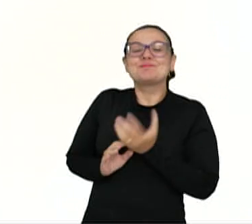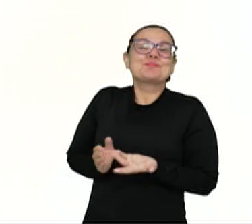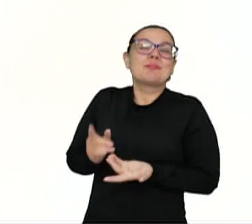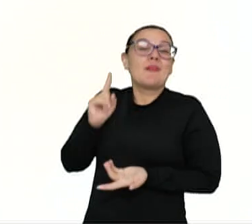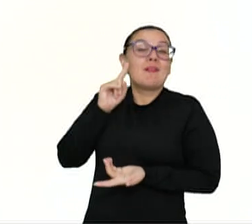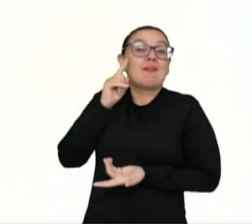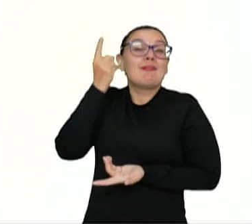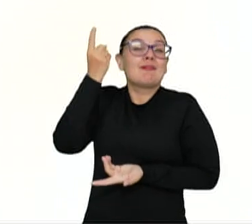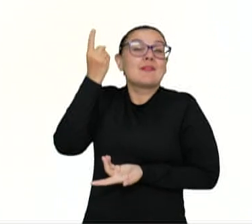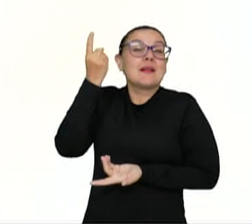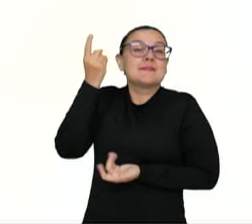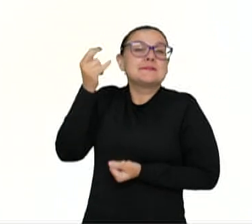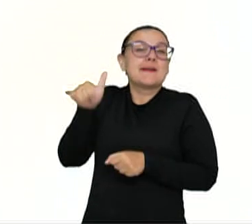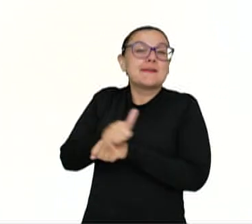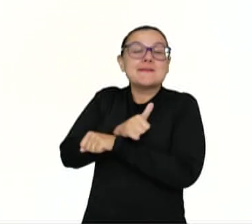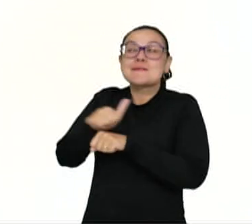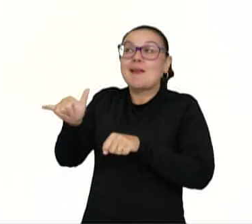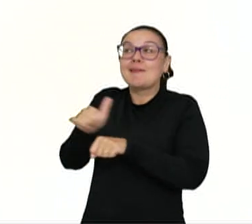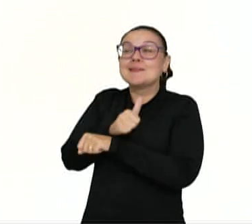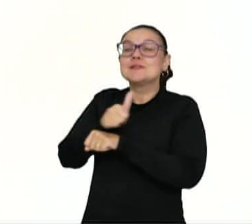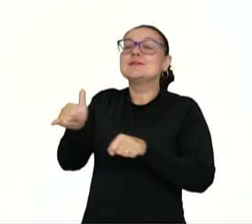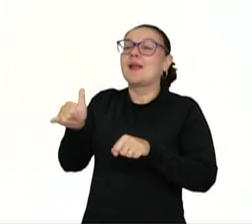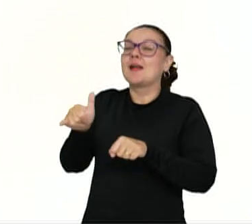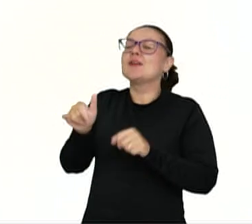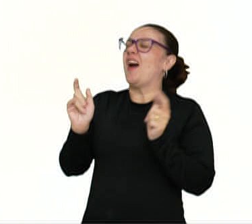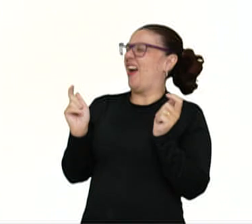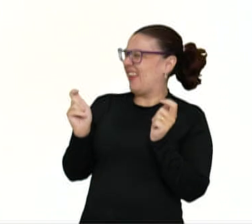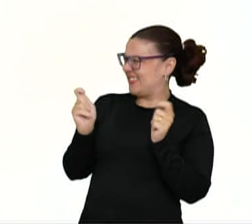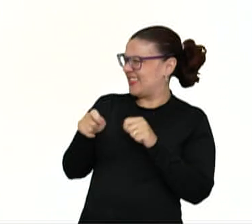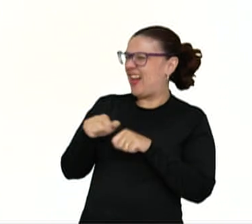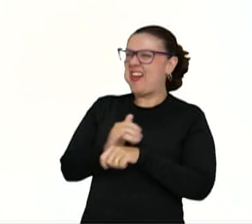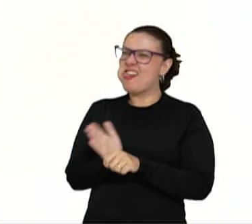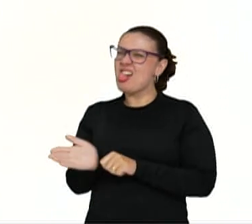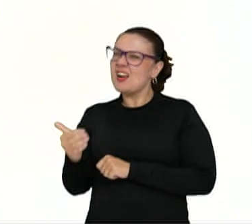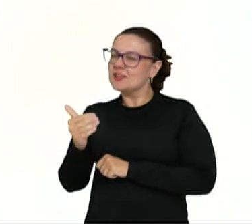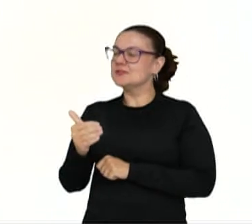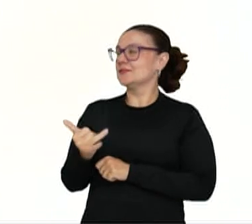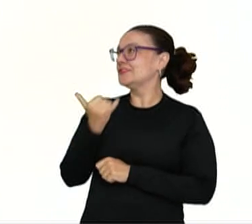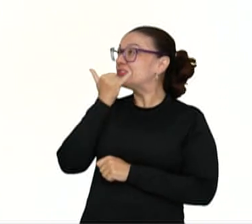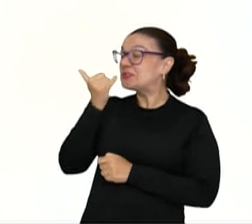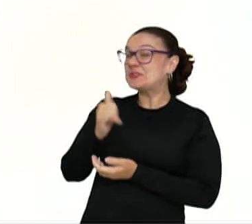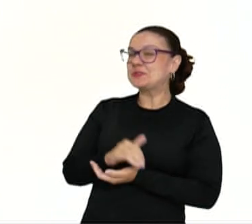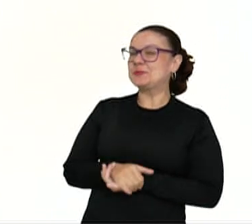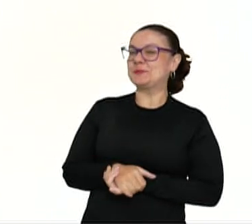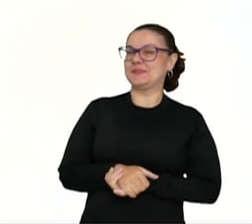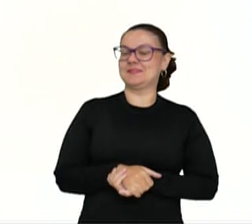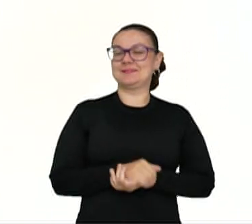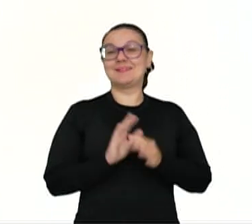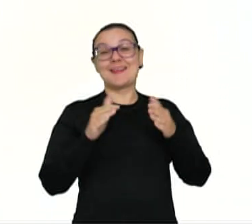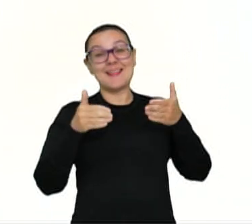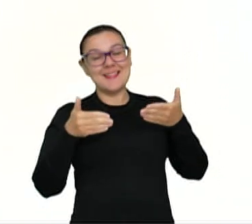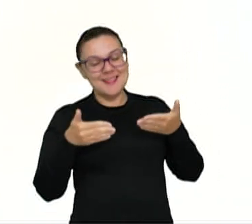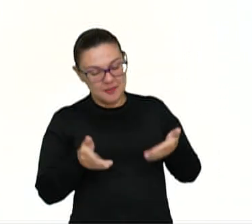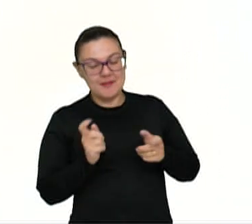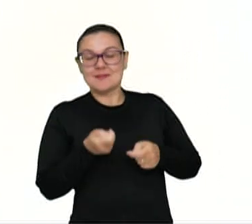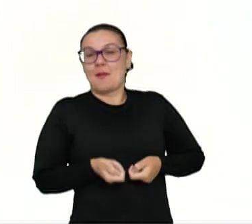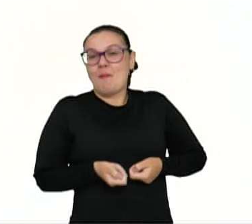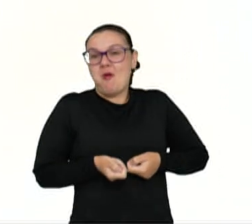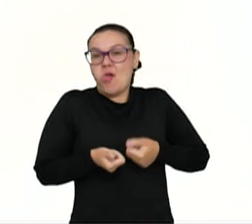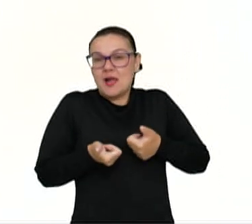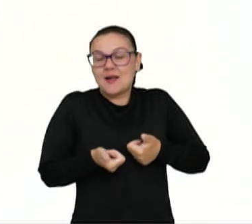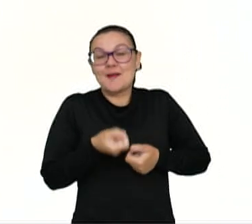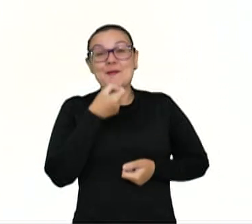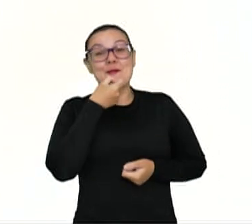como encontrar uma desculpa, como dar um jeitinho ali, né? Então, essa é a grande tirada do